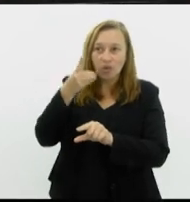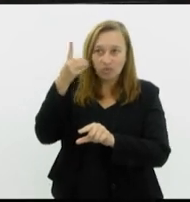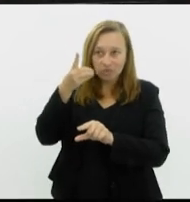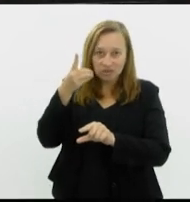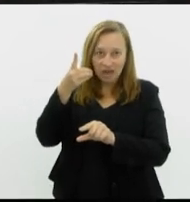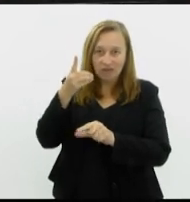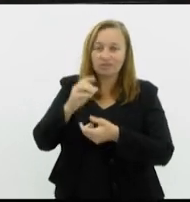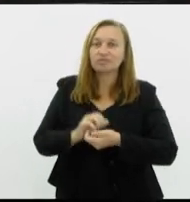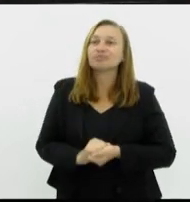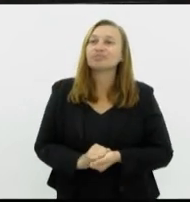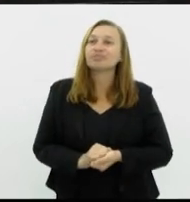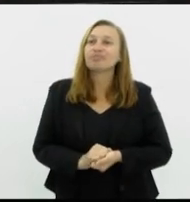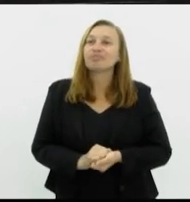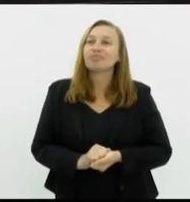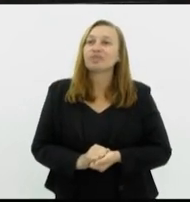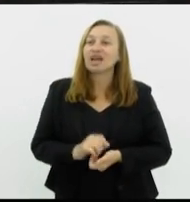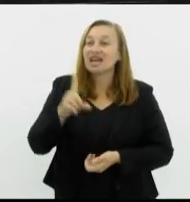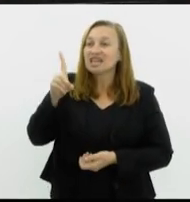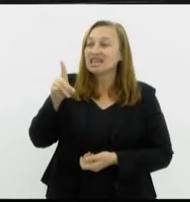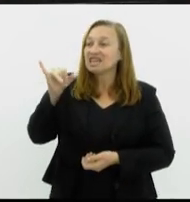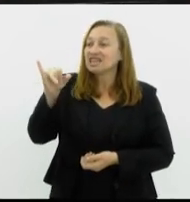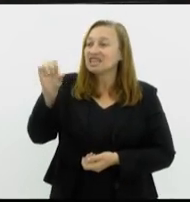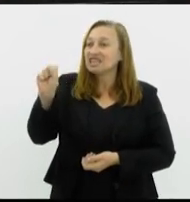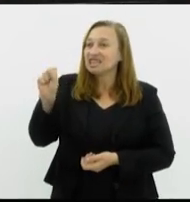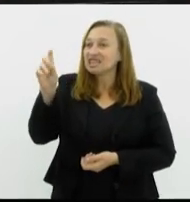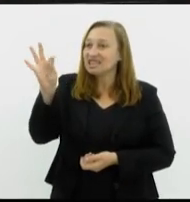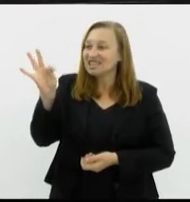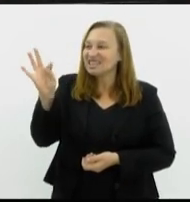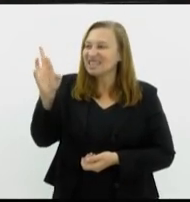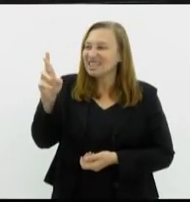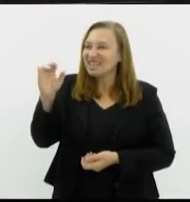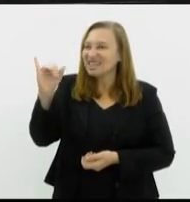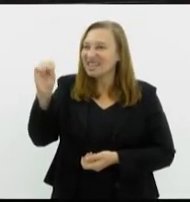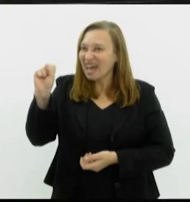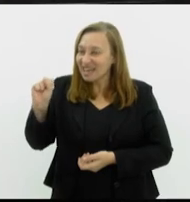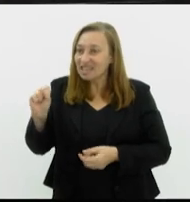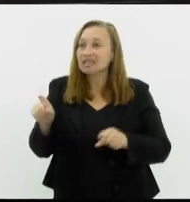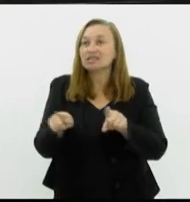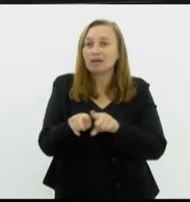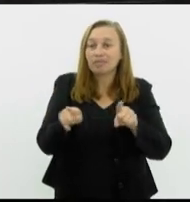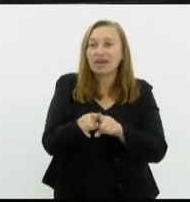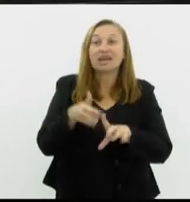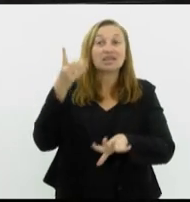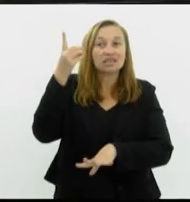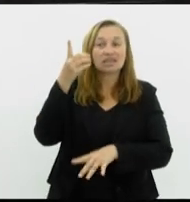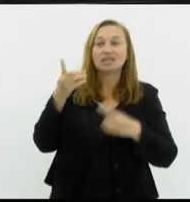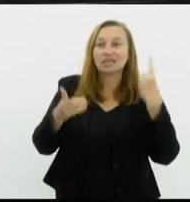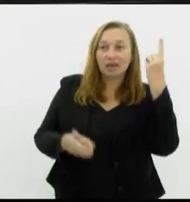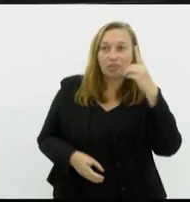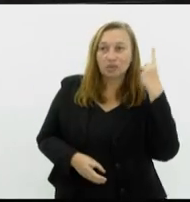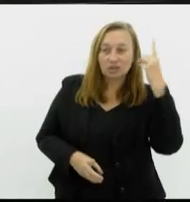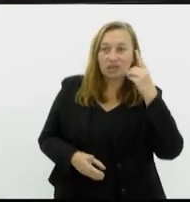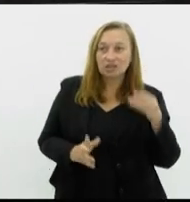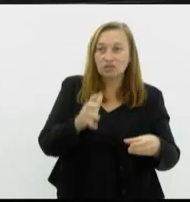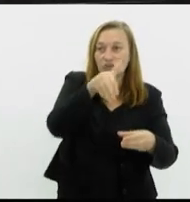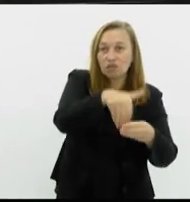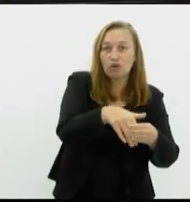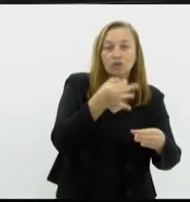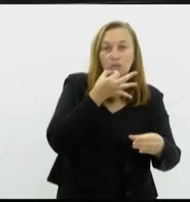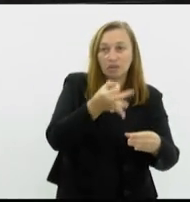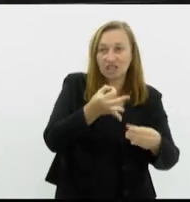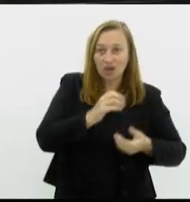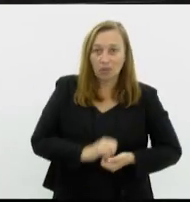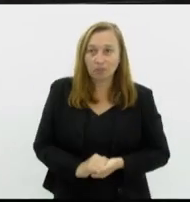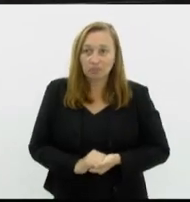distritais e deputados oriundos do voto de opinião,